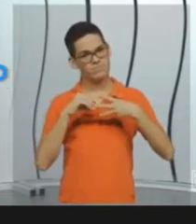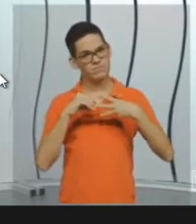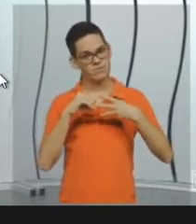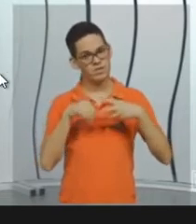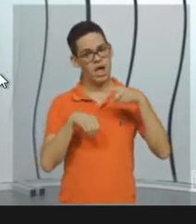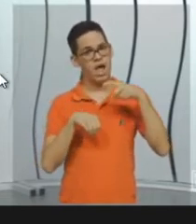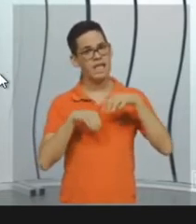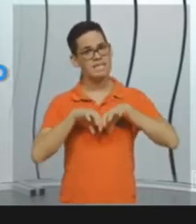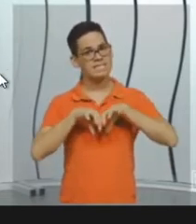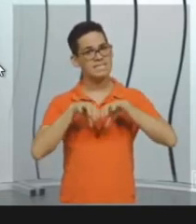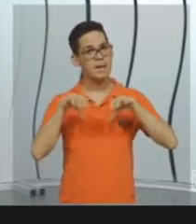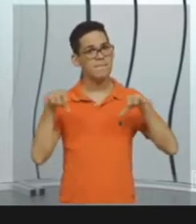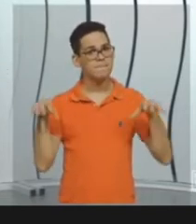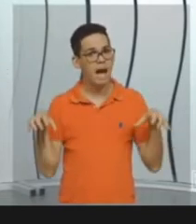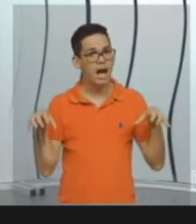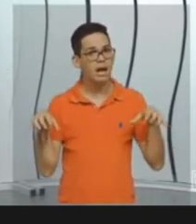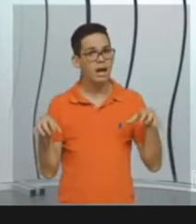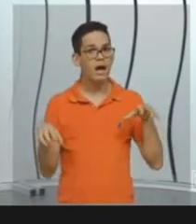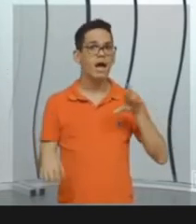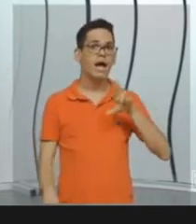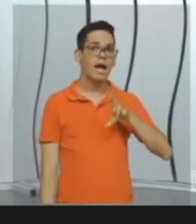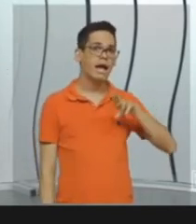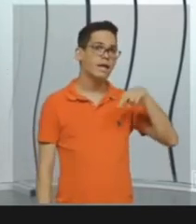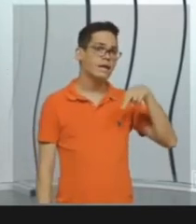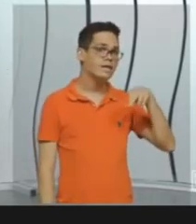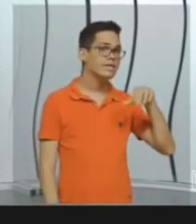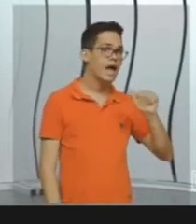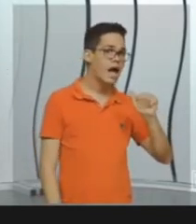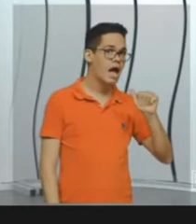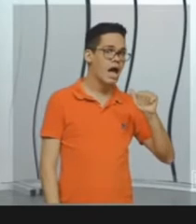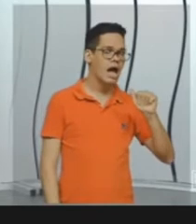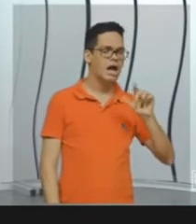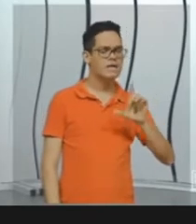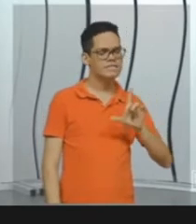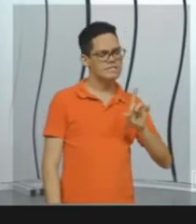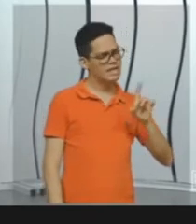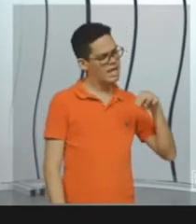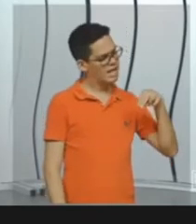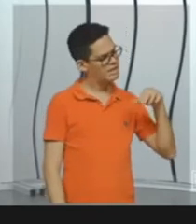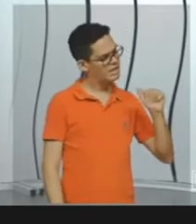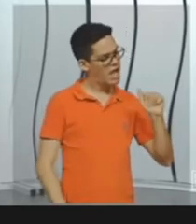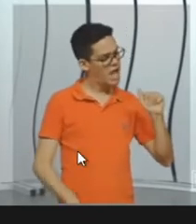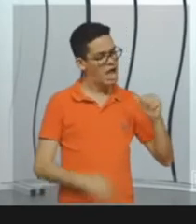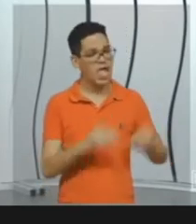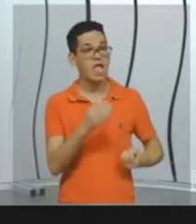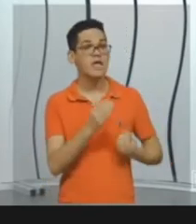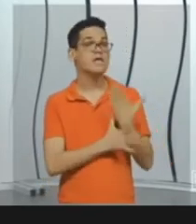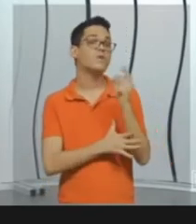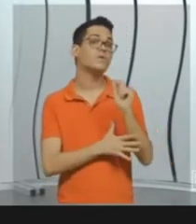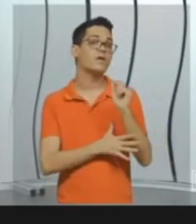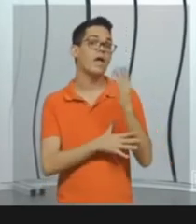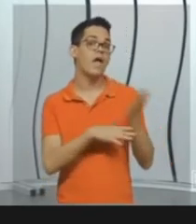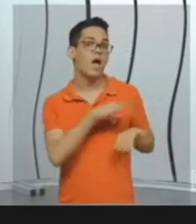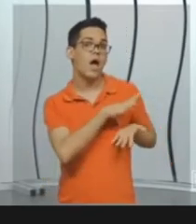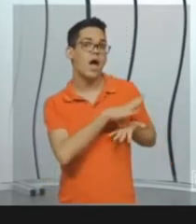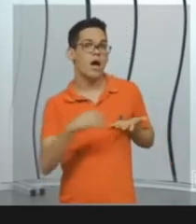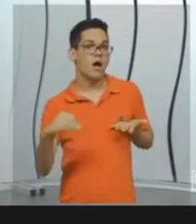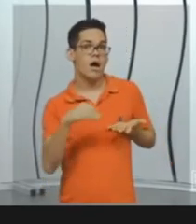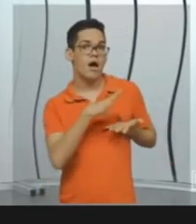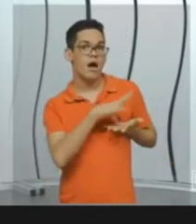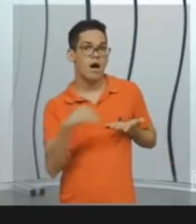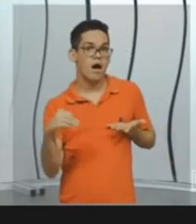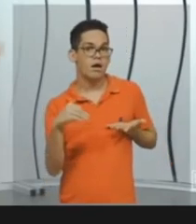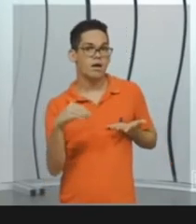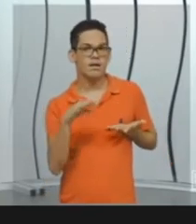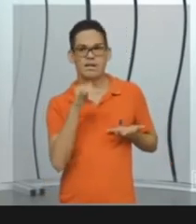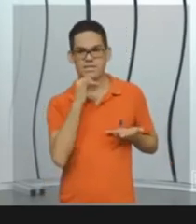RNA, uma dessas cadeias só vai ser usada como molde. O que é um molde? É uma referência para fazer outra coisa. Quando